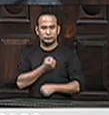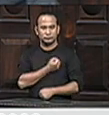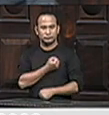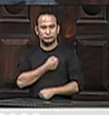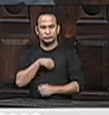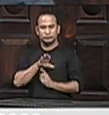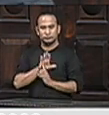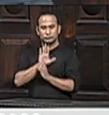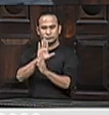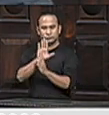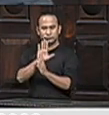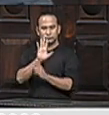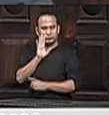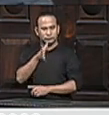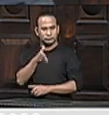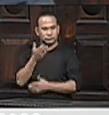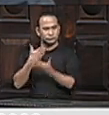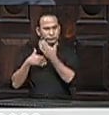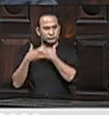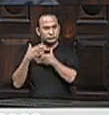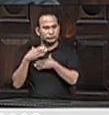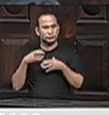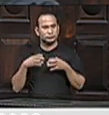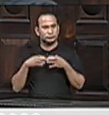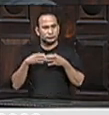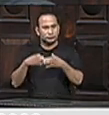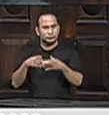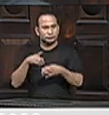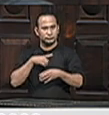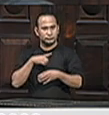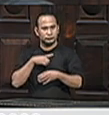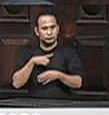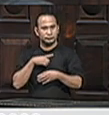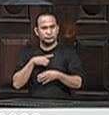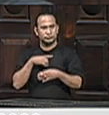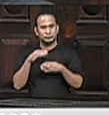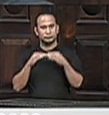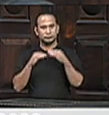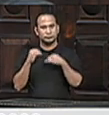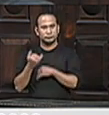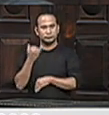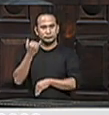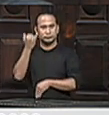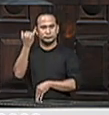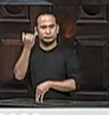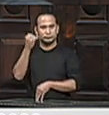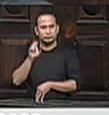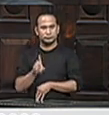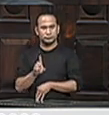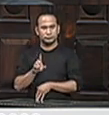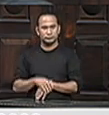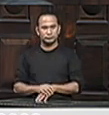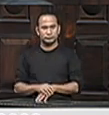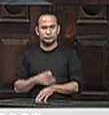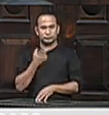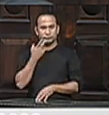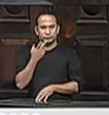representantes. E já na época essa comissão tinha um papel importante para debater e ajudar a